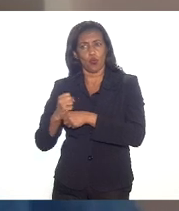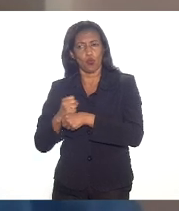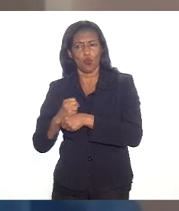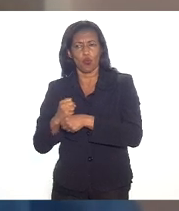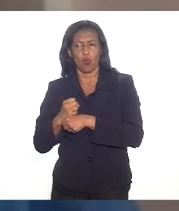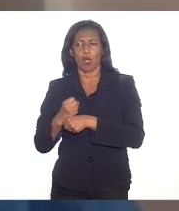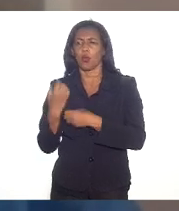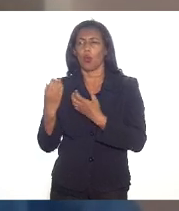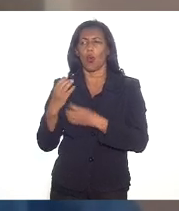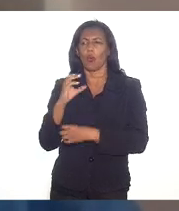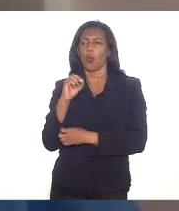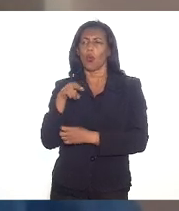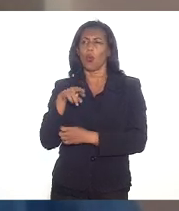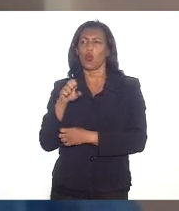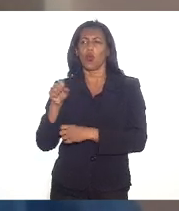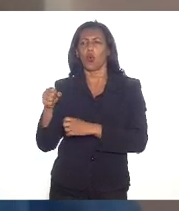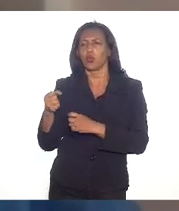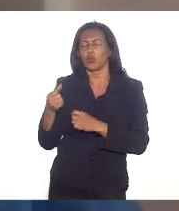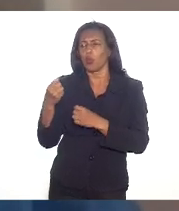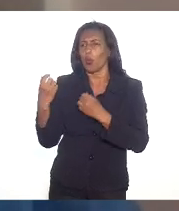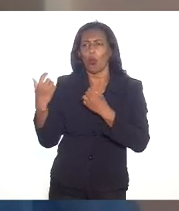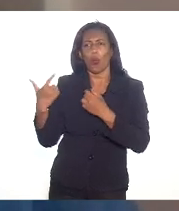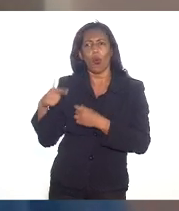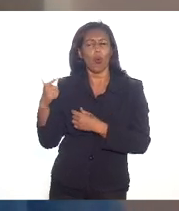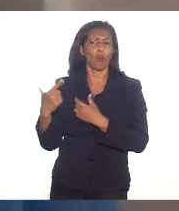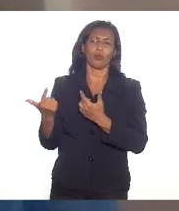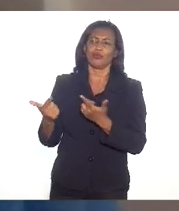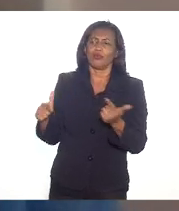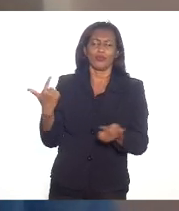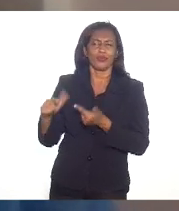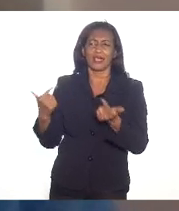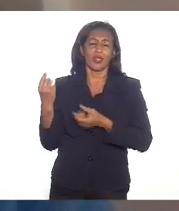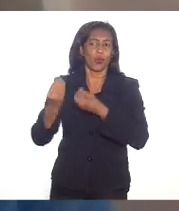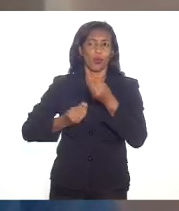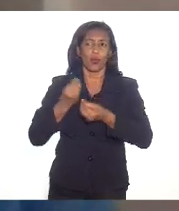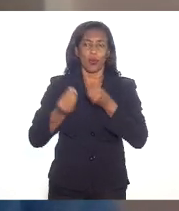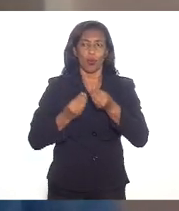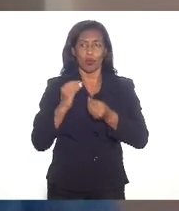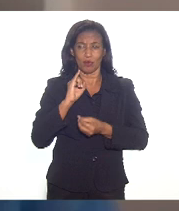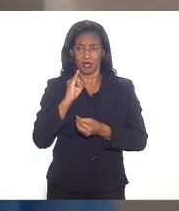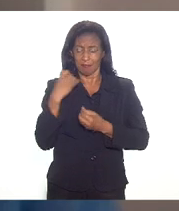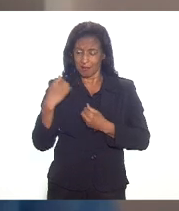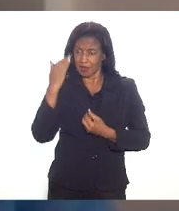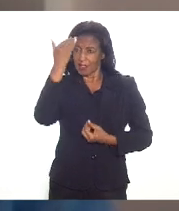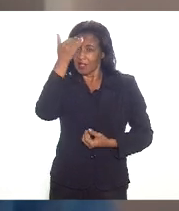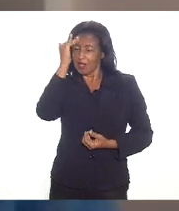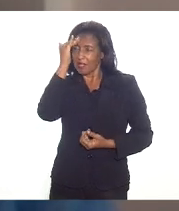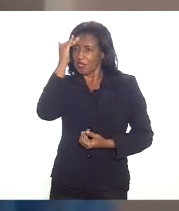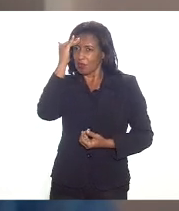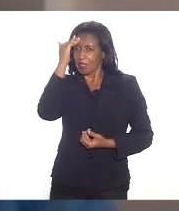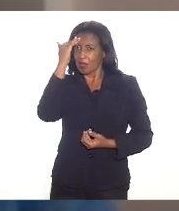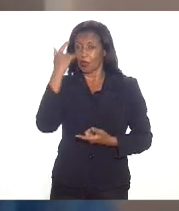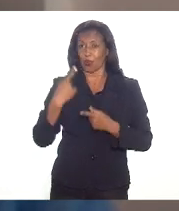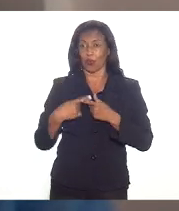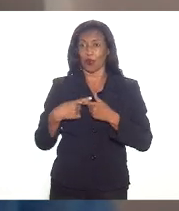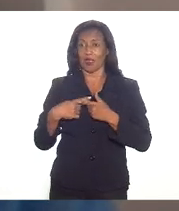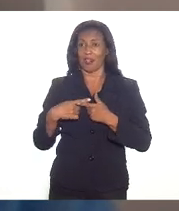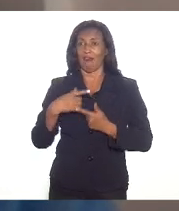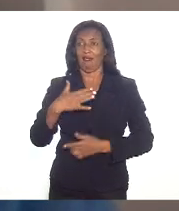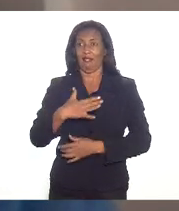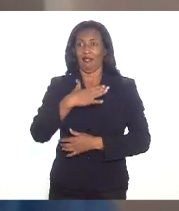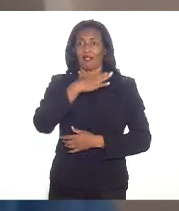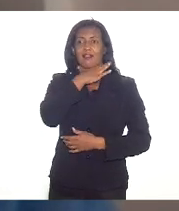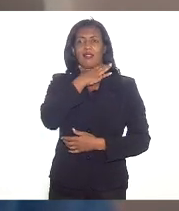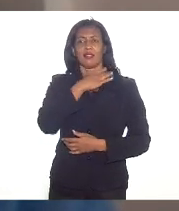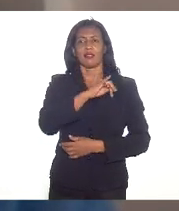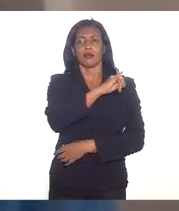fazer concurso, né, sem reajuste. Então, se a gente não tiver esse entendimento que a crise no Estado do Rio de Janeiro,